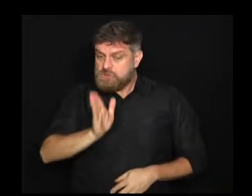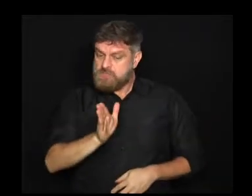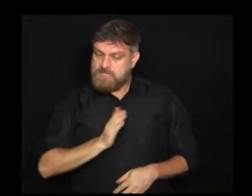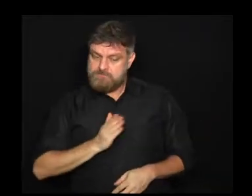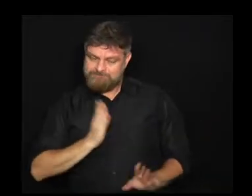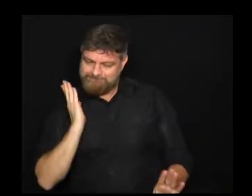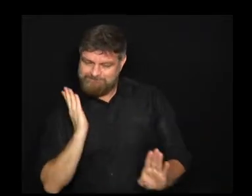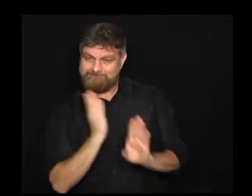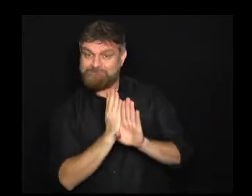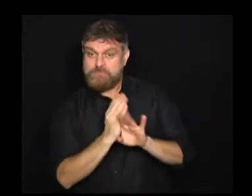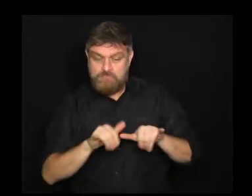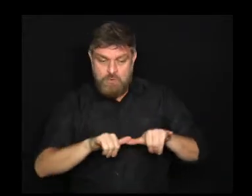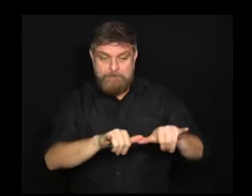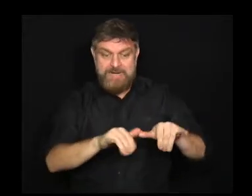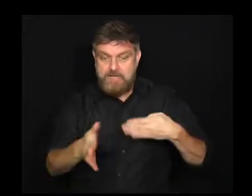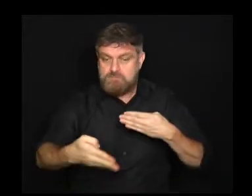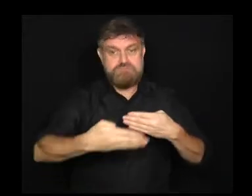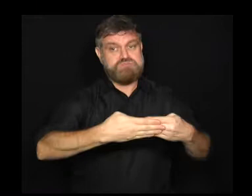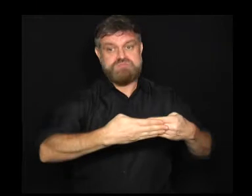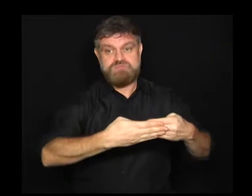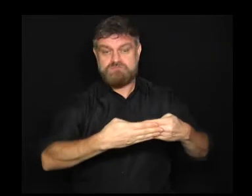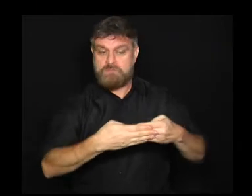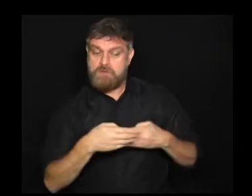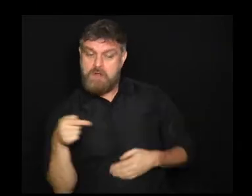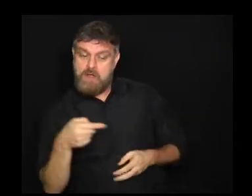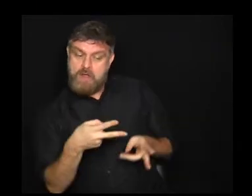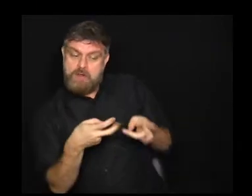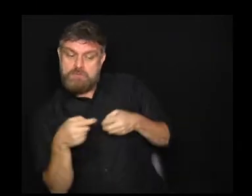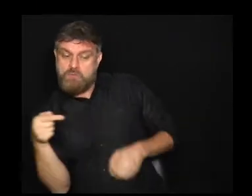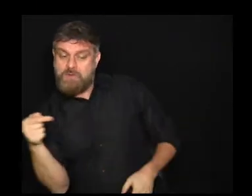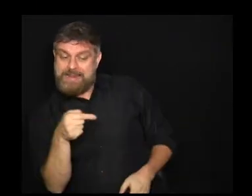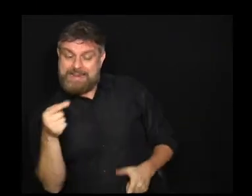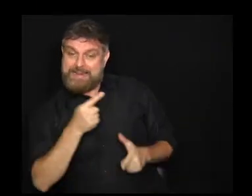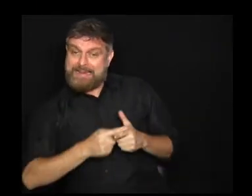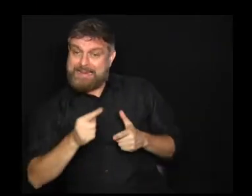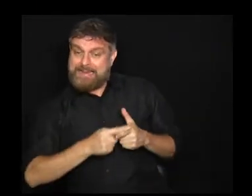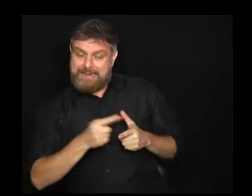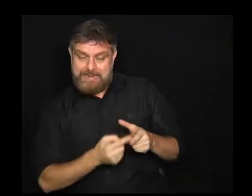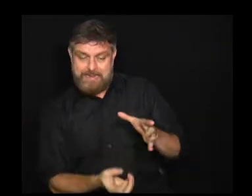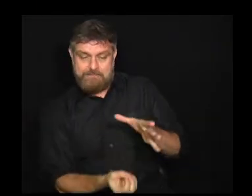fechado aquele mercado, porque perceberam que ali estava o problema.